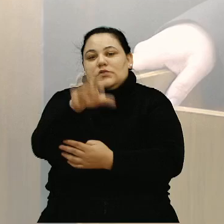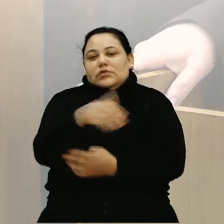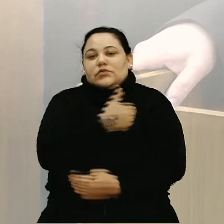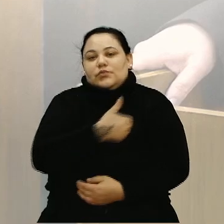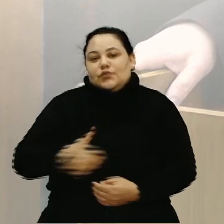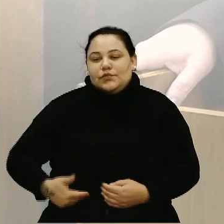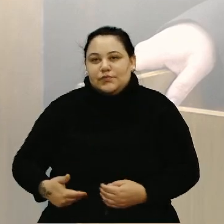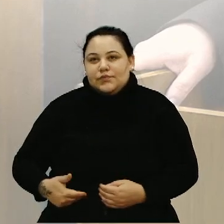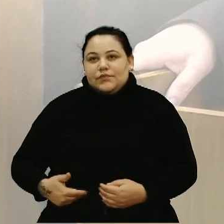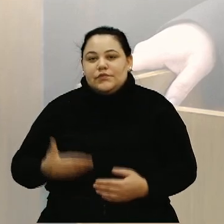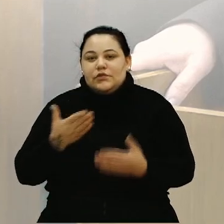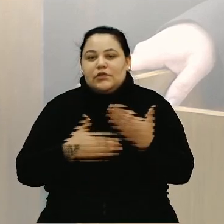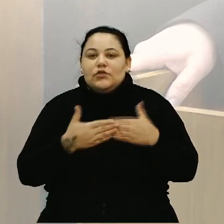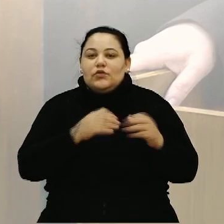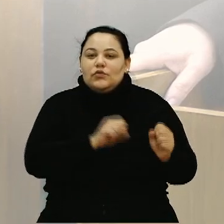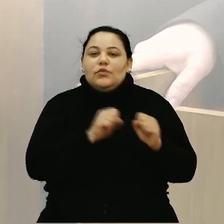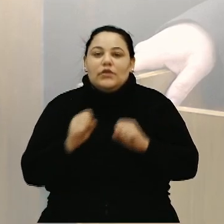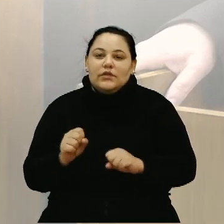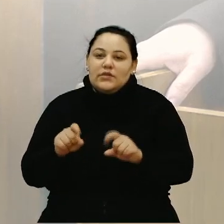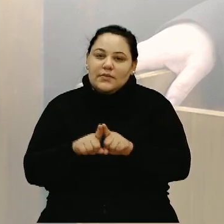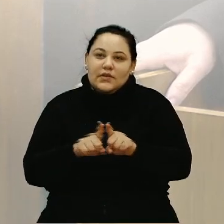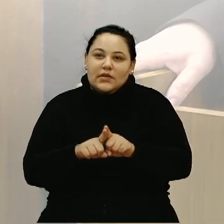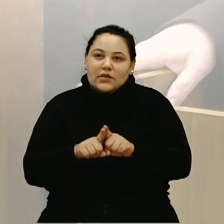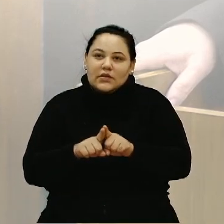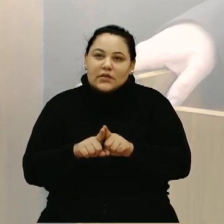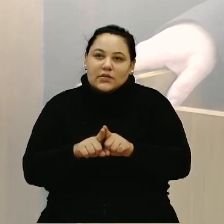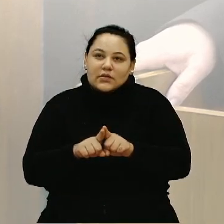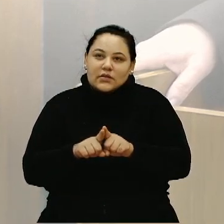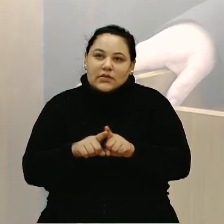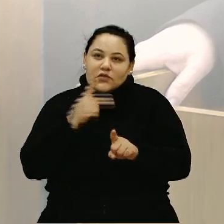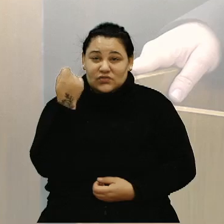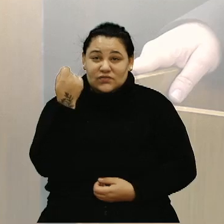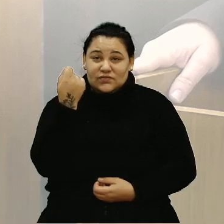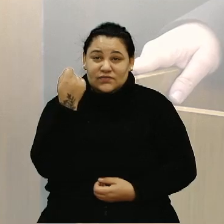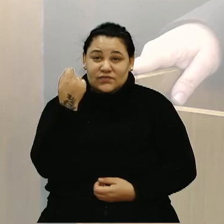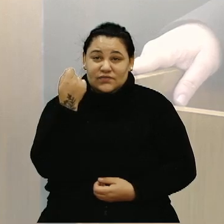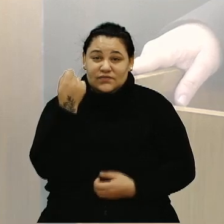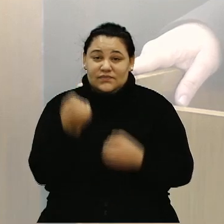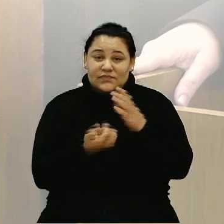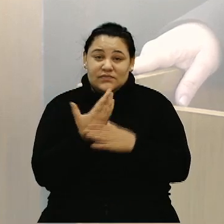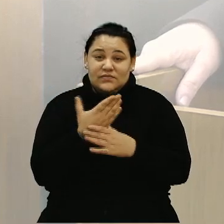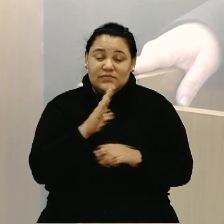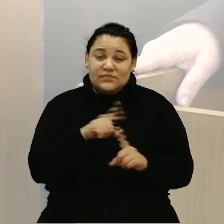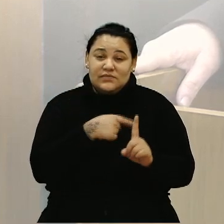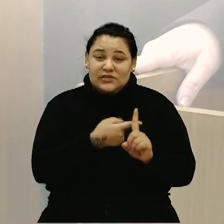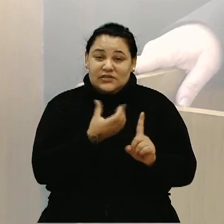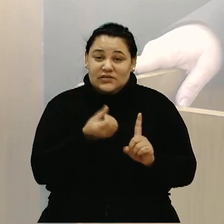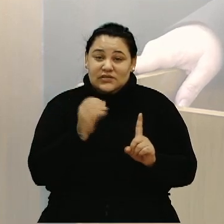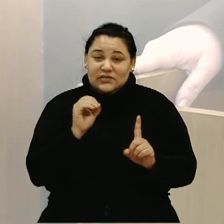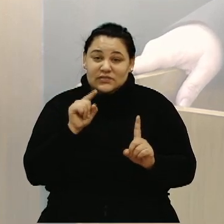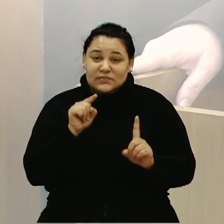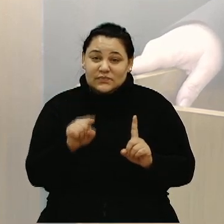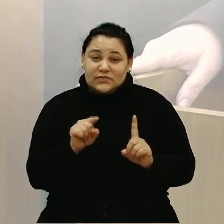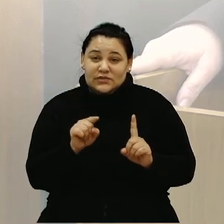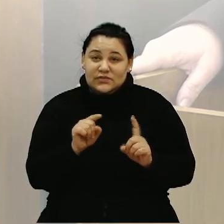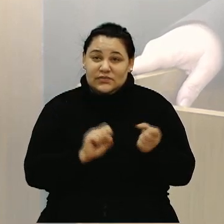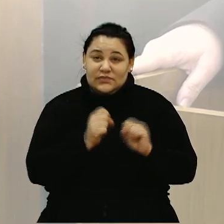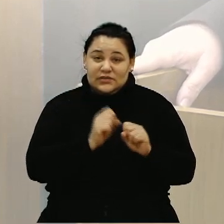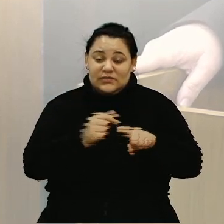Senhor presidente, caros colegas, talvez muitos não saibam, mas hoje é o Dia Internacional das Micro, Pequenas e